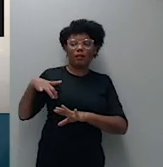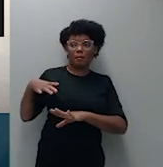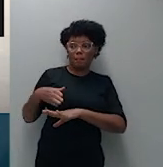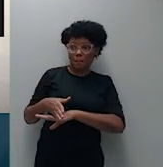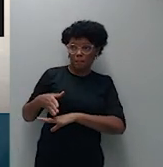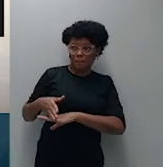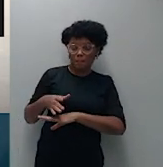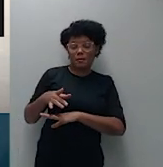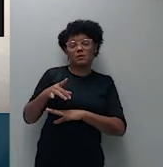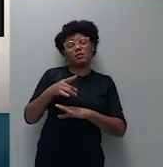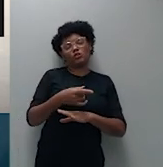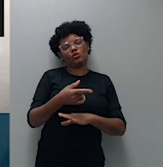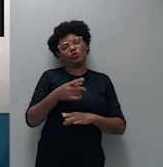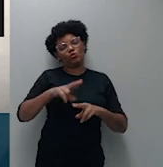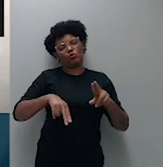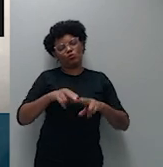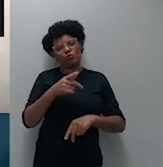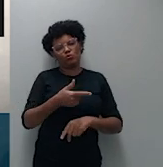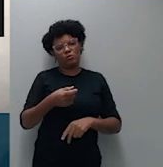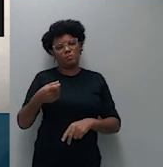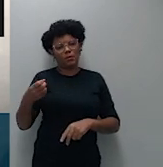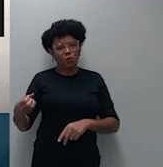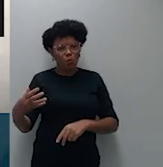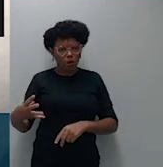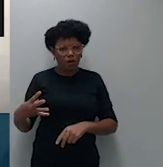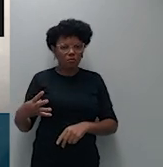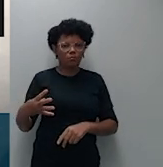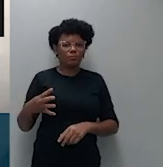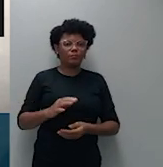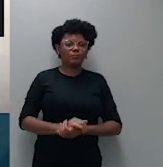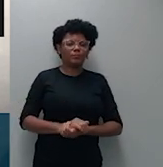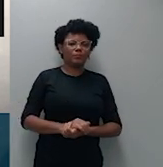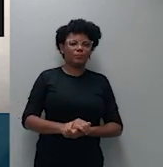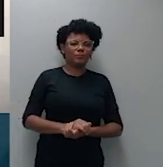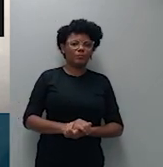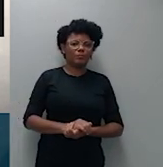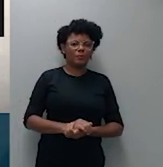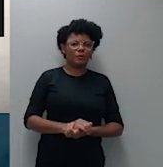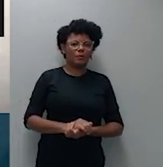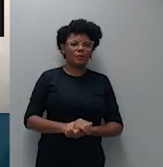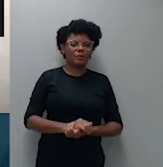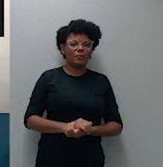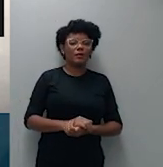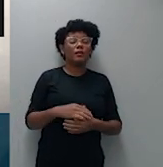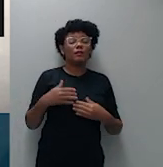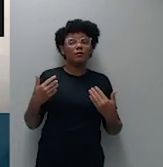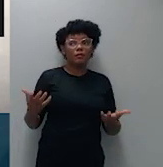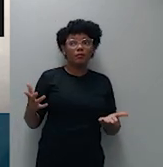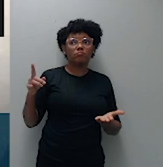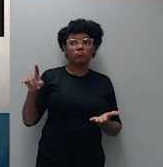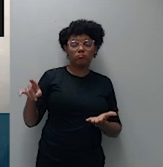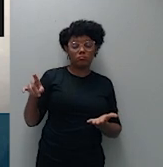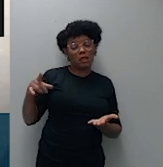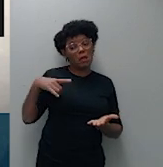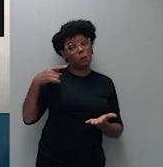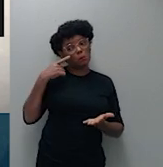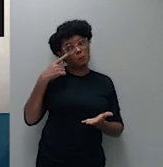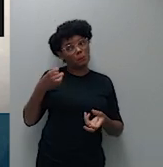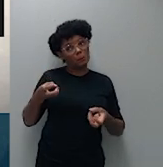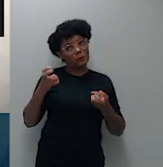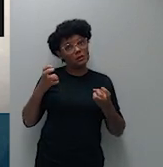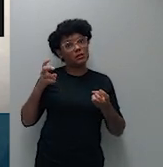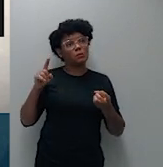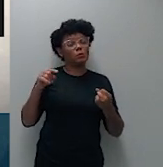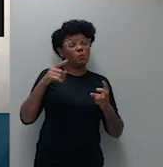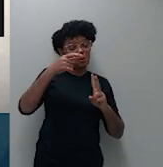ação em Julho de 2004 a parte reta e os bens e as rodadas de forma Mansa e pacífica assim assiste